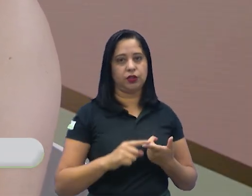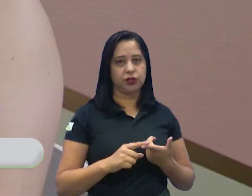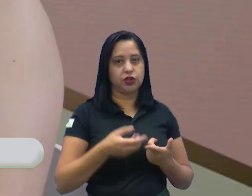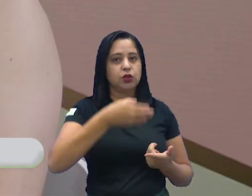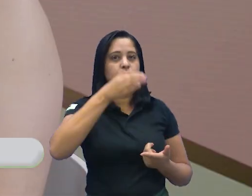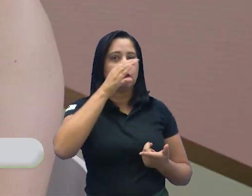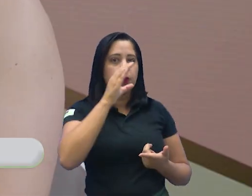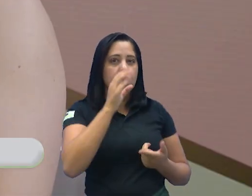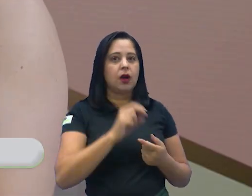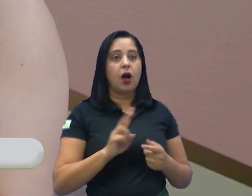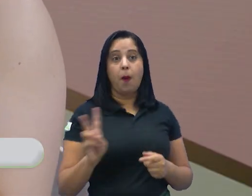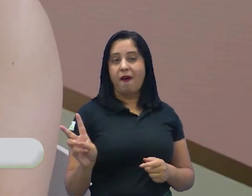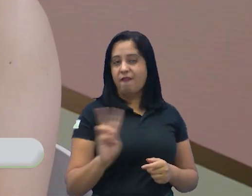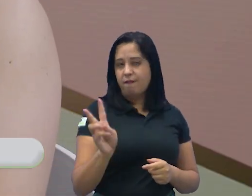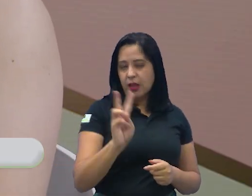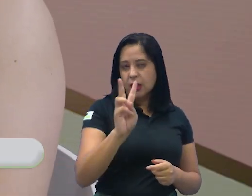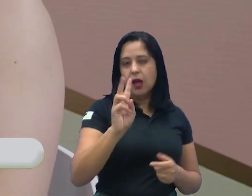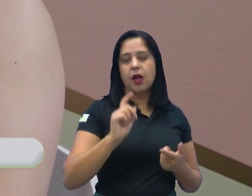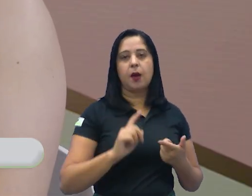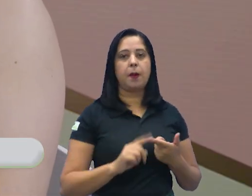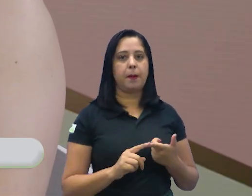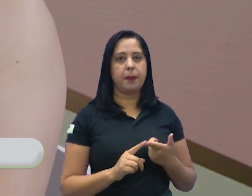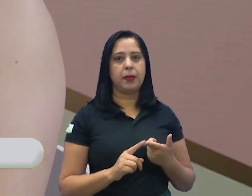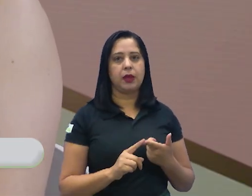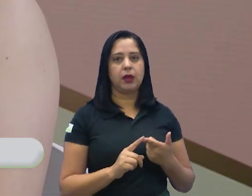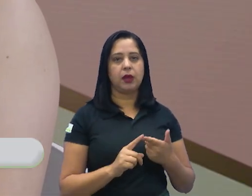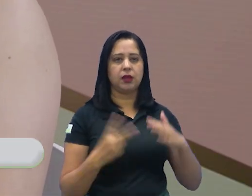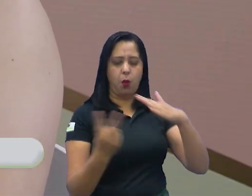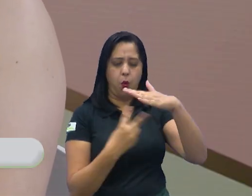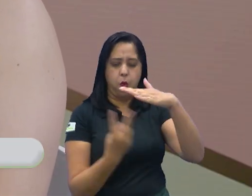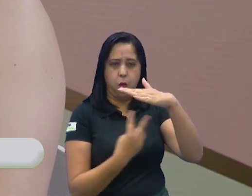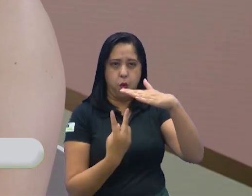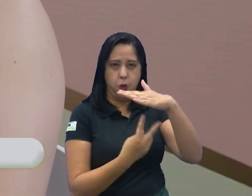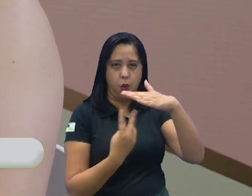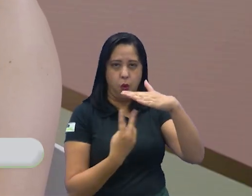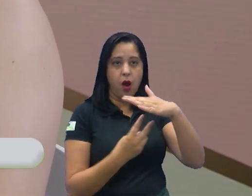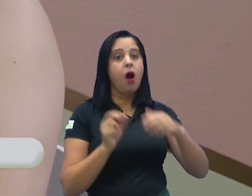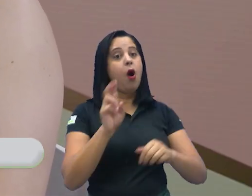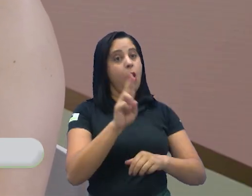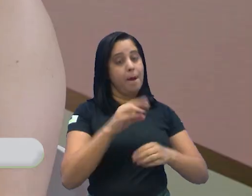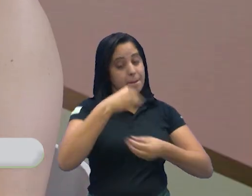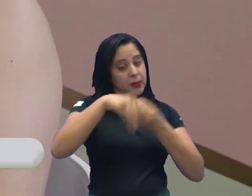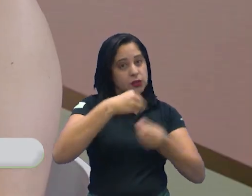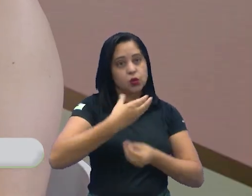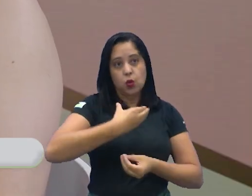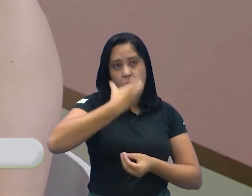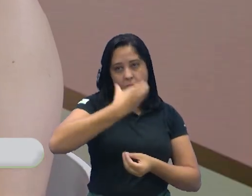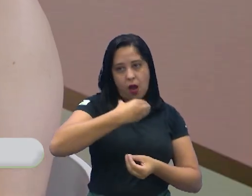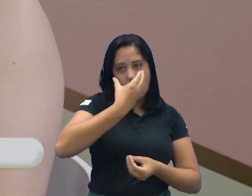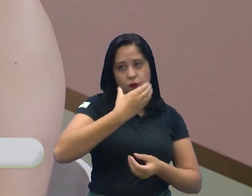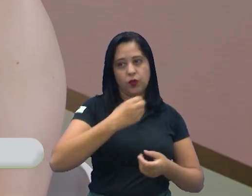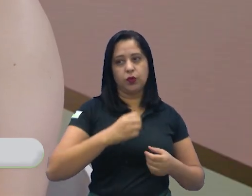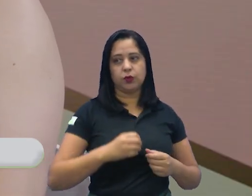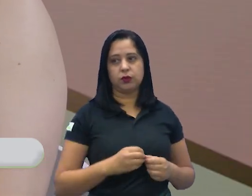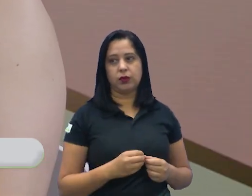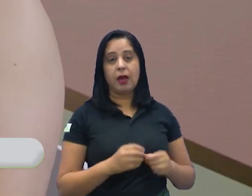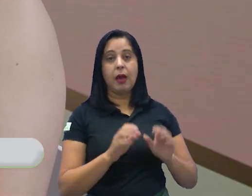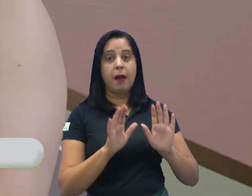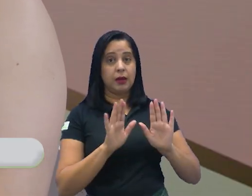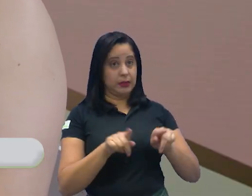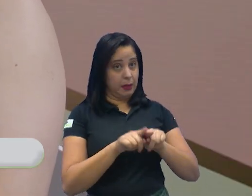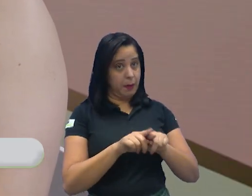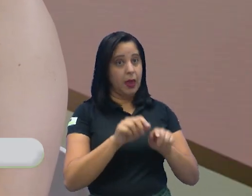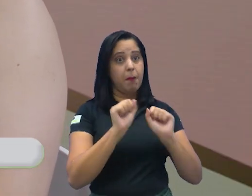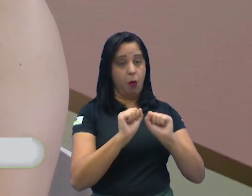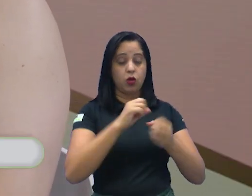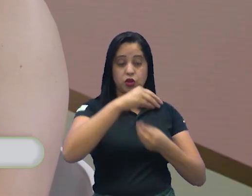uma vitamina, também utilizando outras sementes, uma outra fruta aí para o nosso dia. Mais aveia, se quiser, também